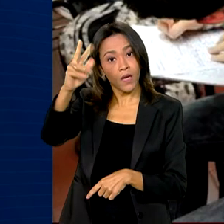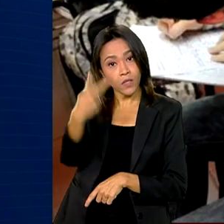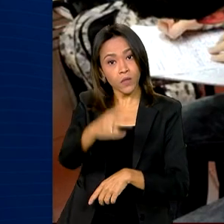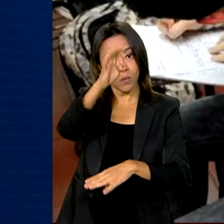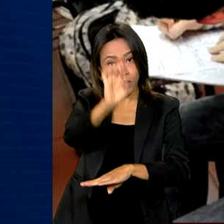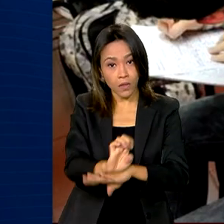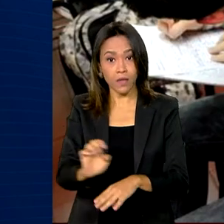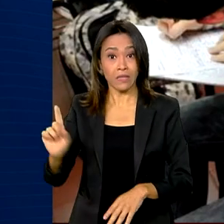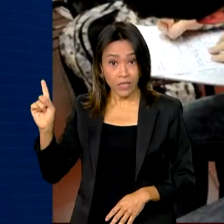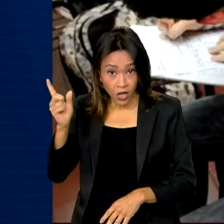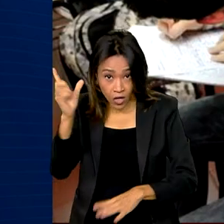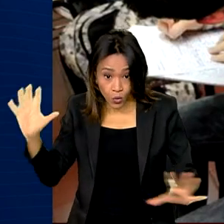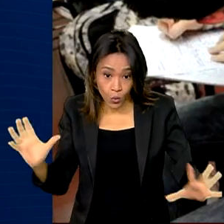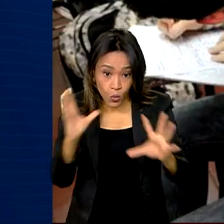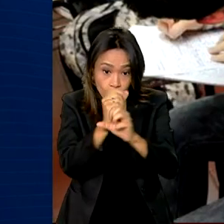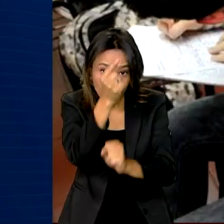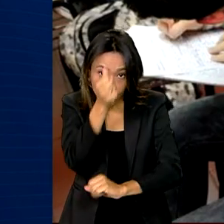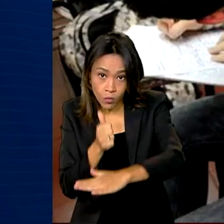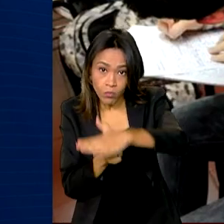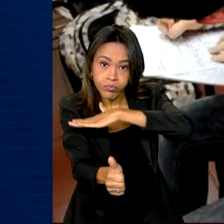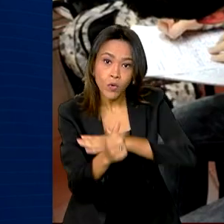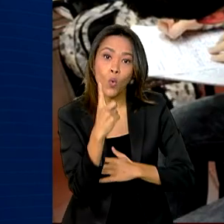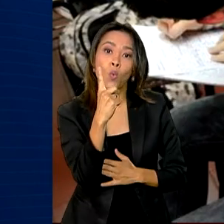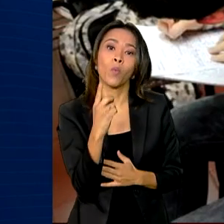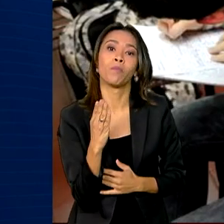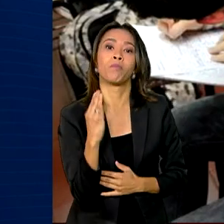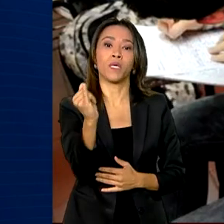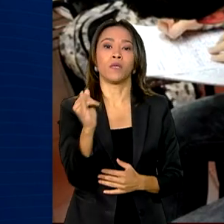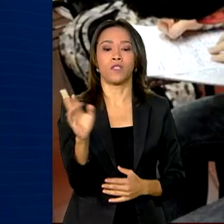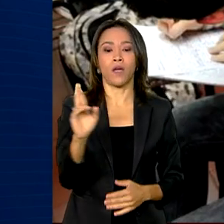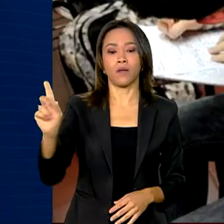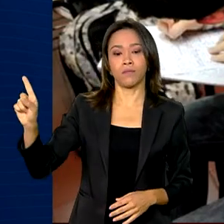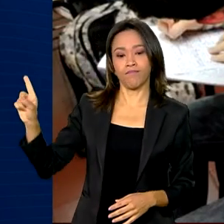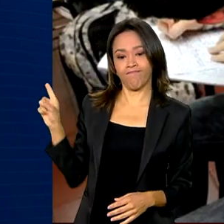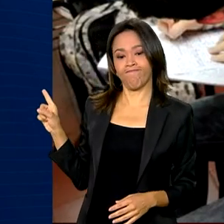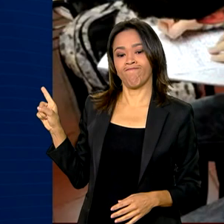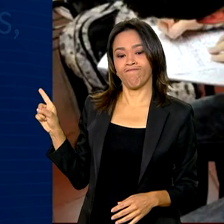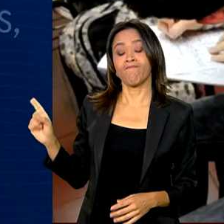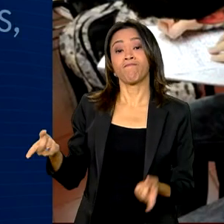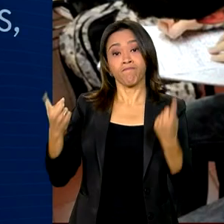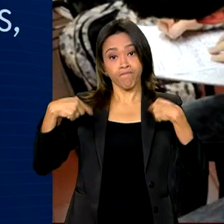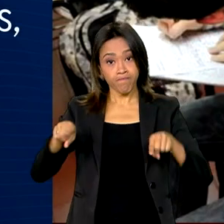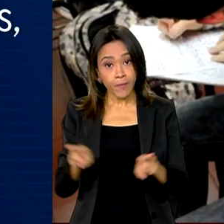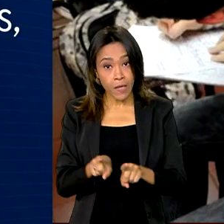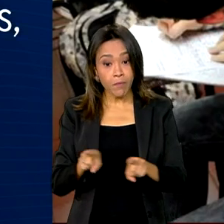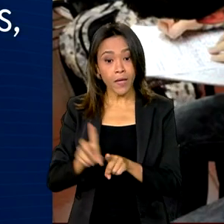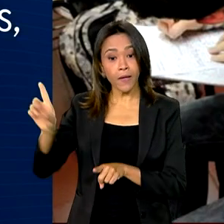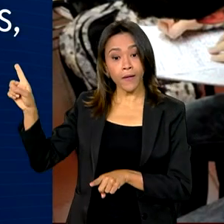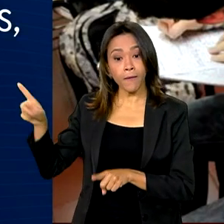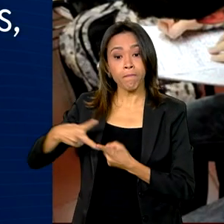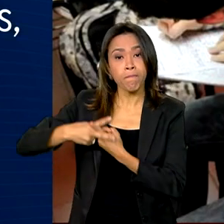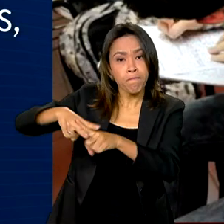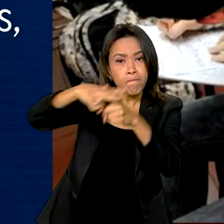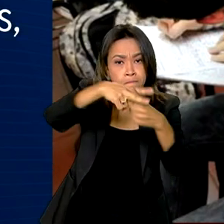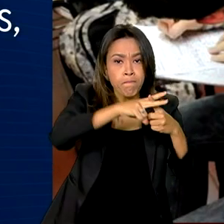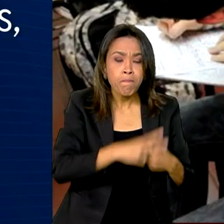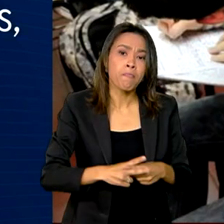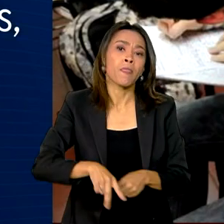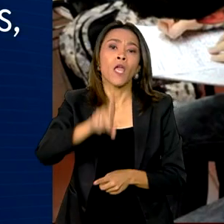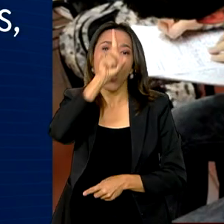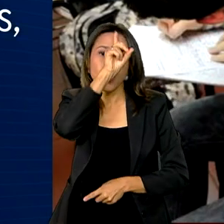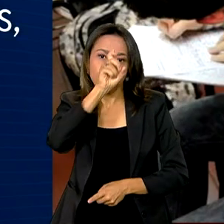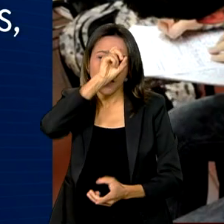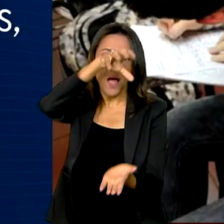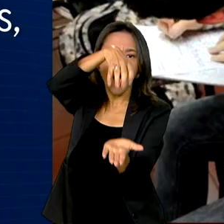estado. Um investimento de mais de 1 bilhão de reais. E também na reforma de hospitais